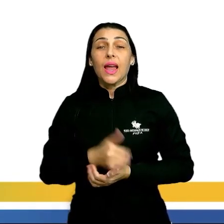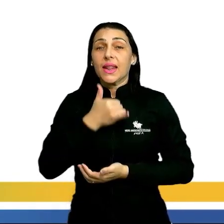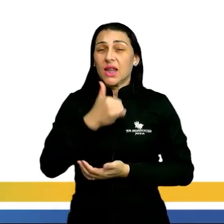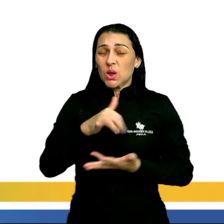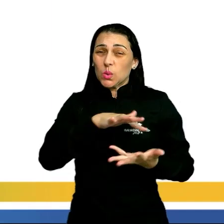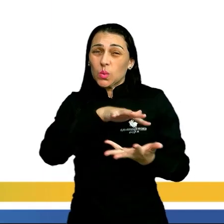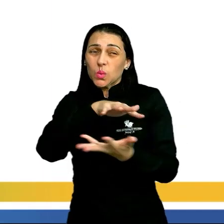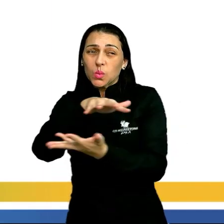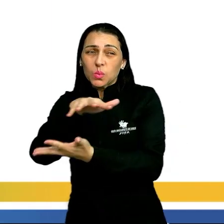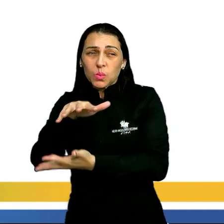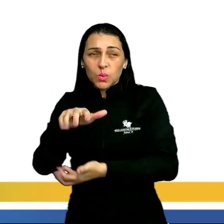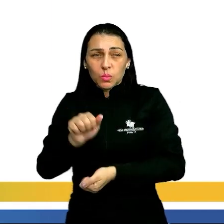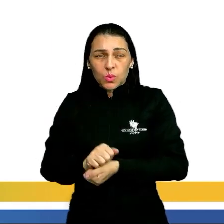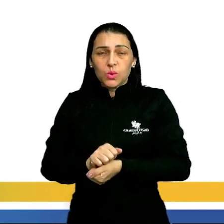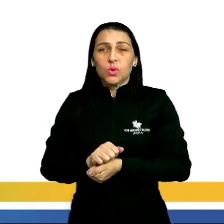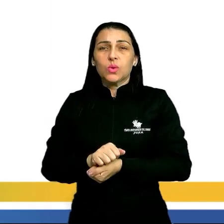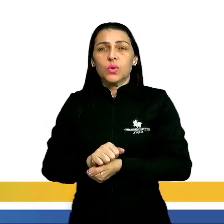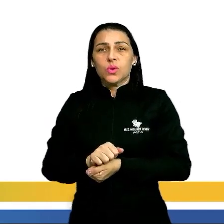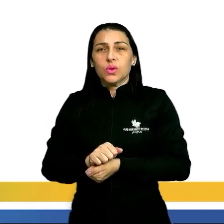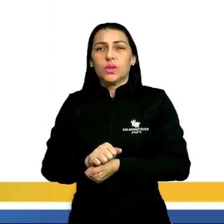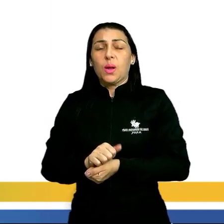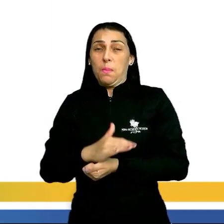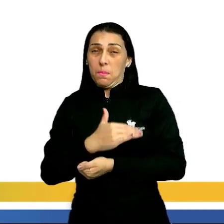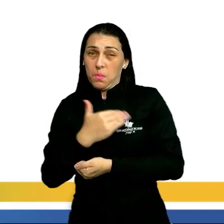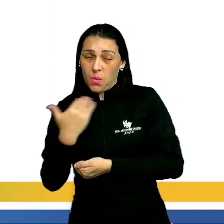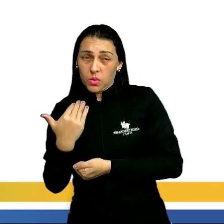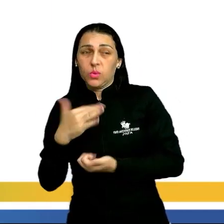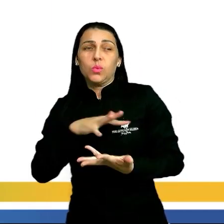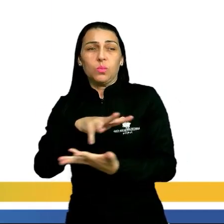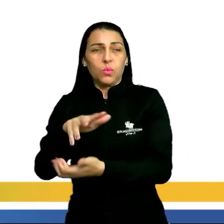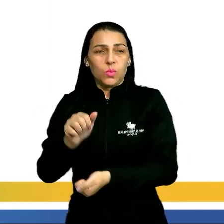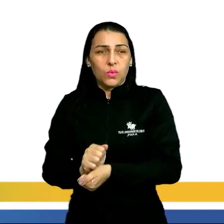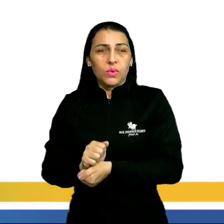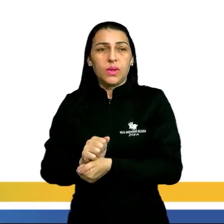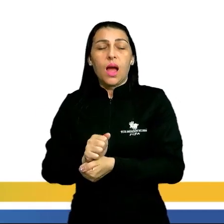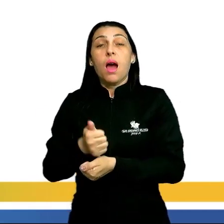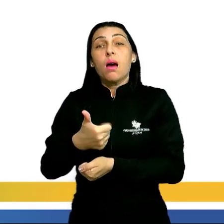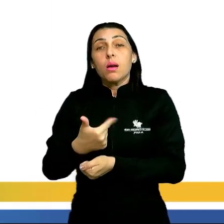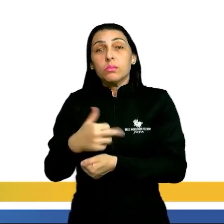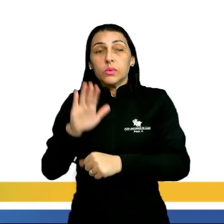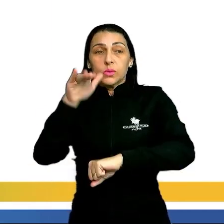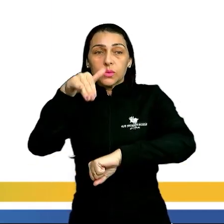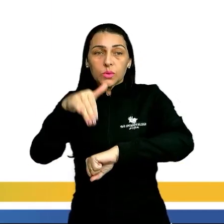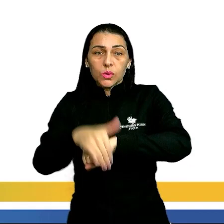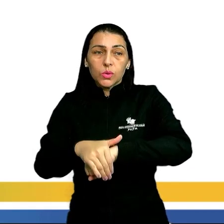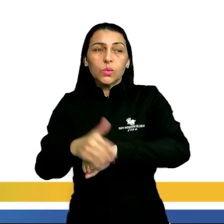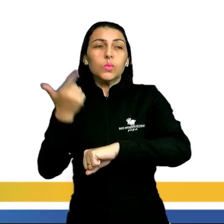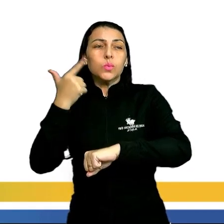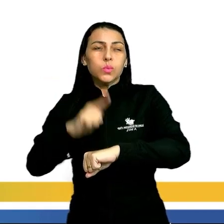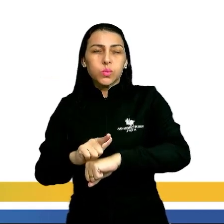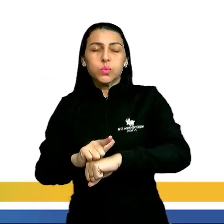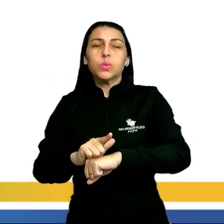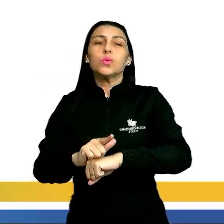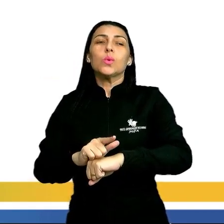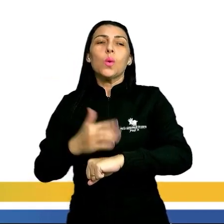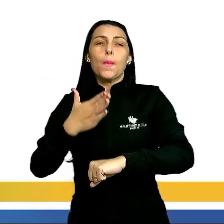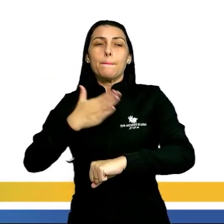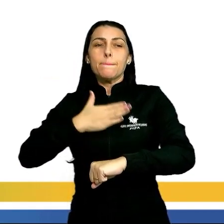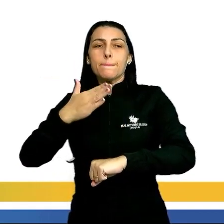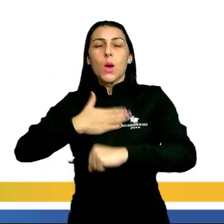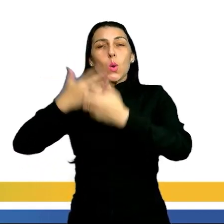A energia monista do mundo, à meia-noite, penetrava fundo no